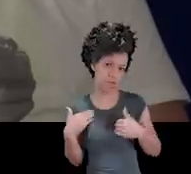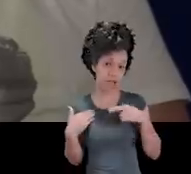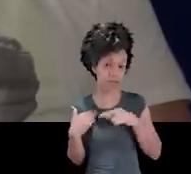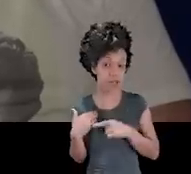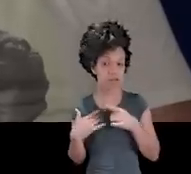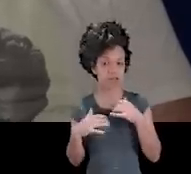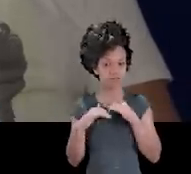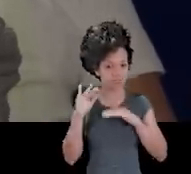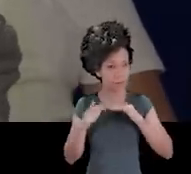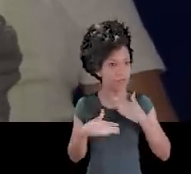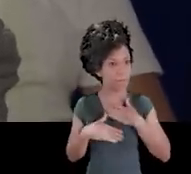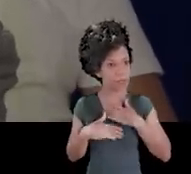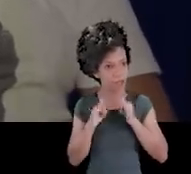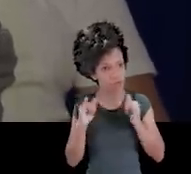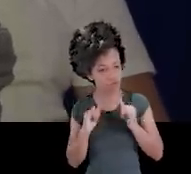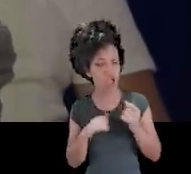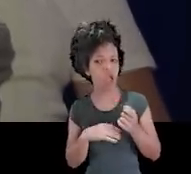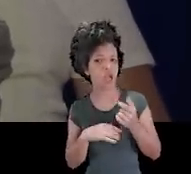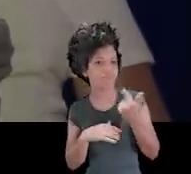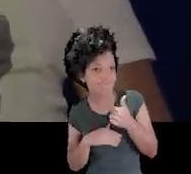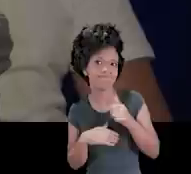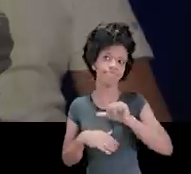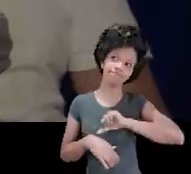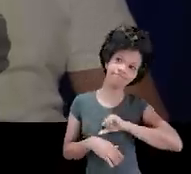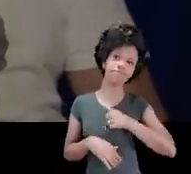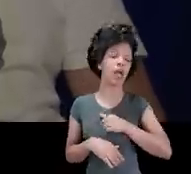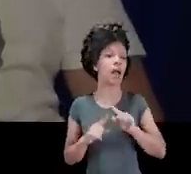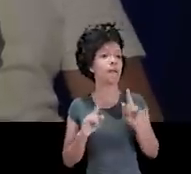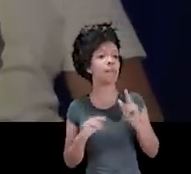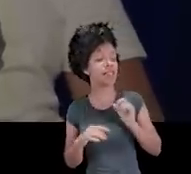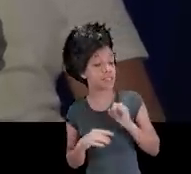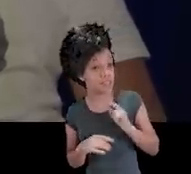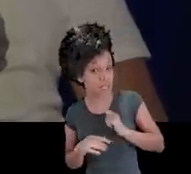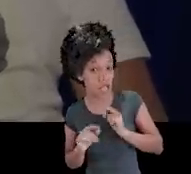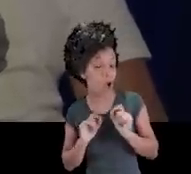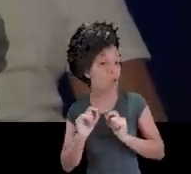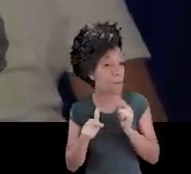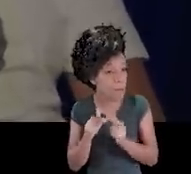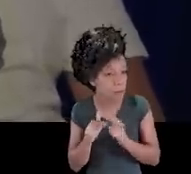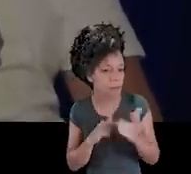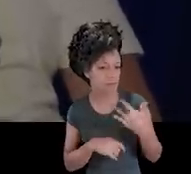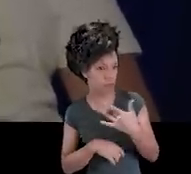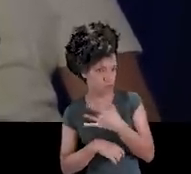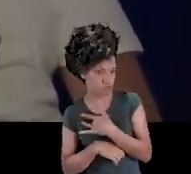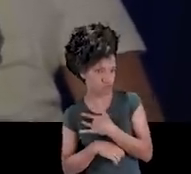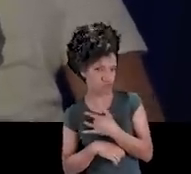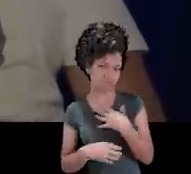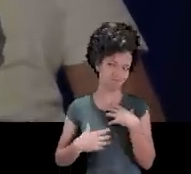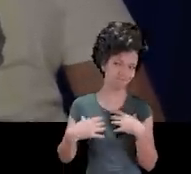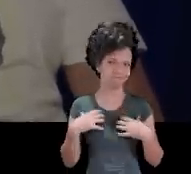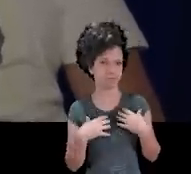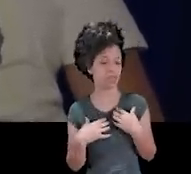humor. E digo mais... Quando eu eventualmente esteja com alguma anomalia, algum mal-estar,